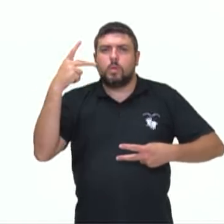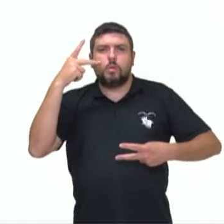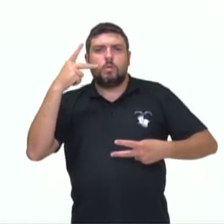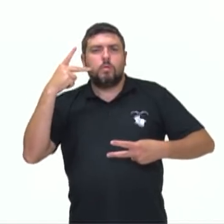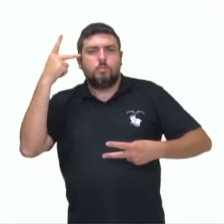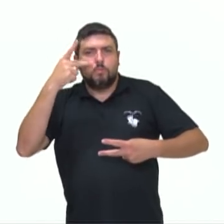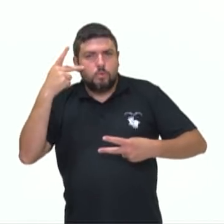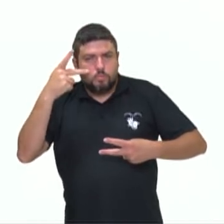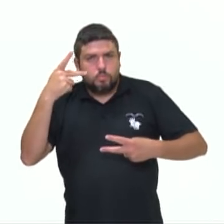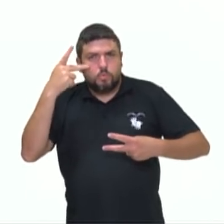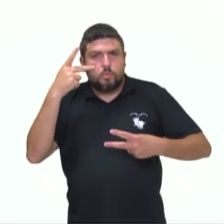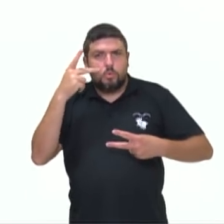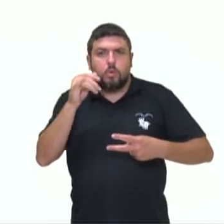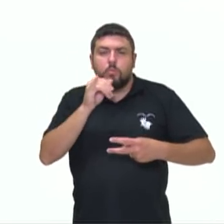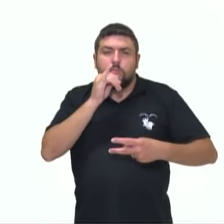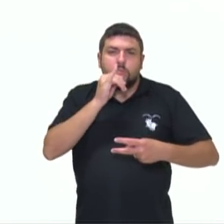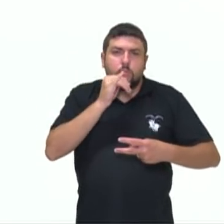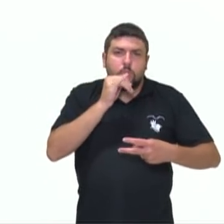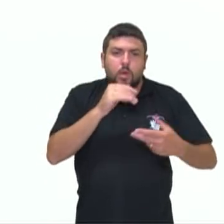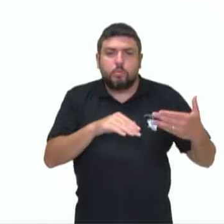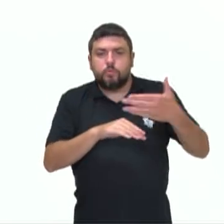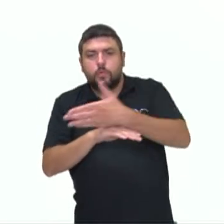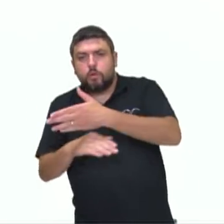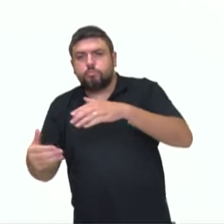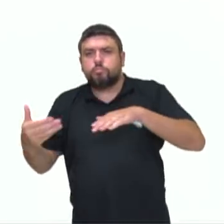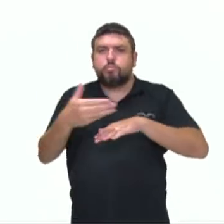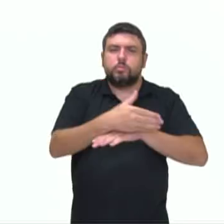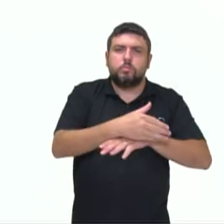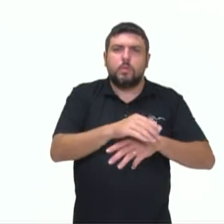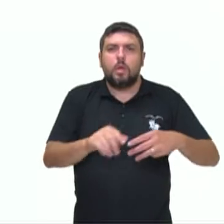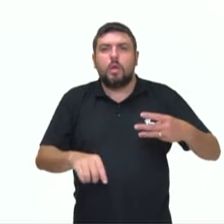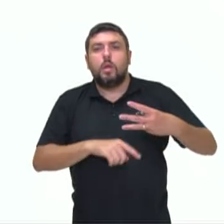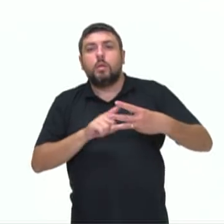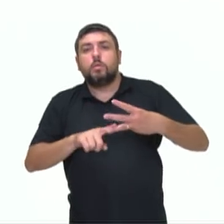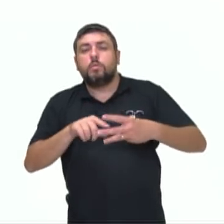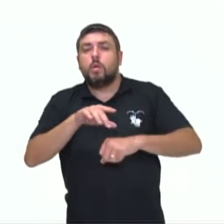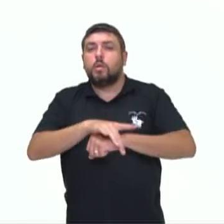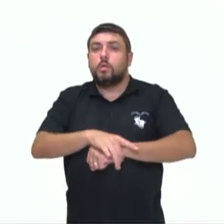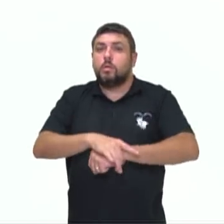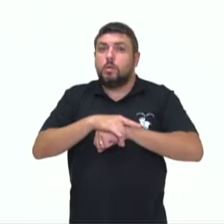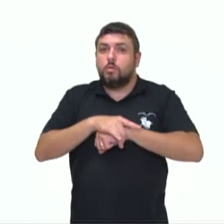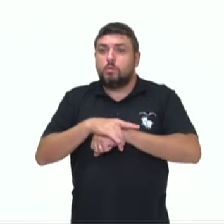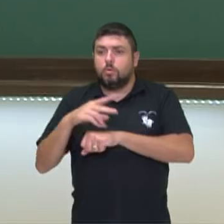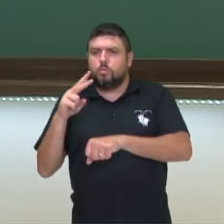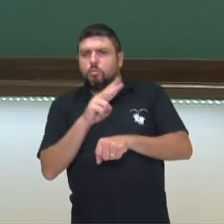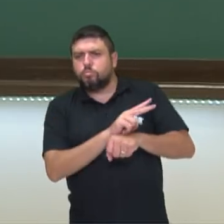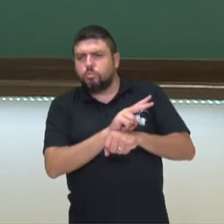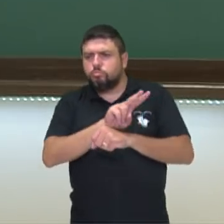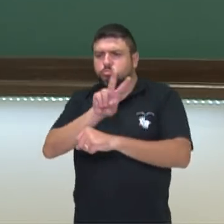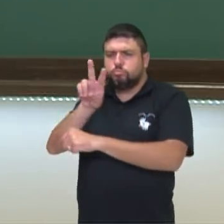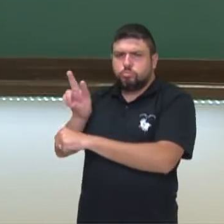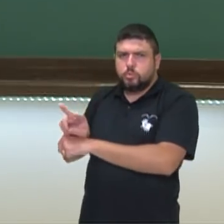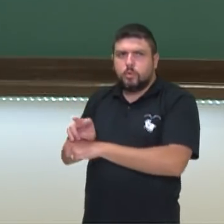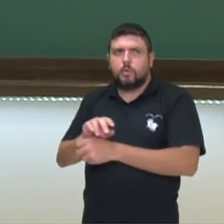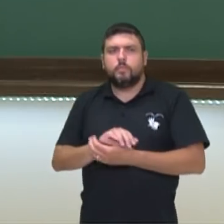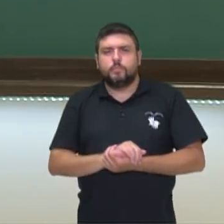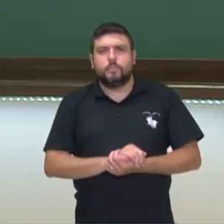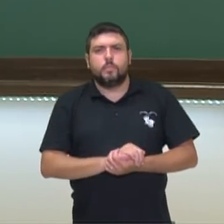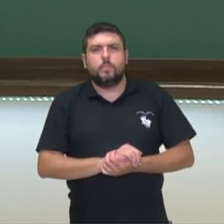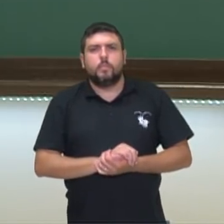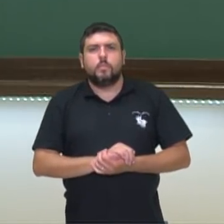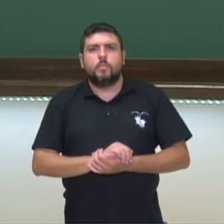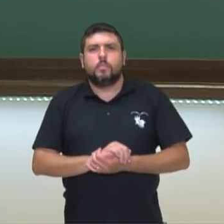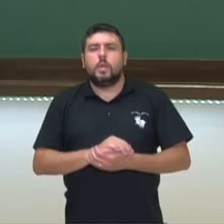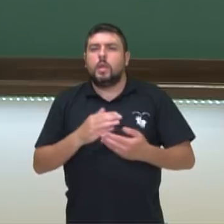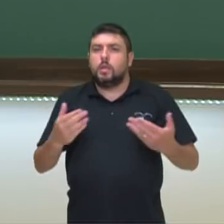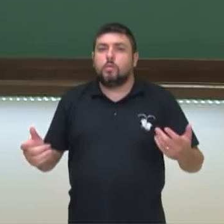como a questão da imigração, e de segurança também nacional, entre diversos outros tipos de relações ou